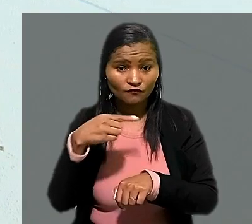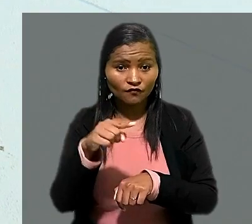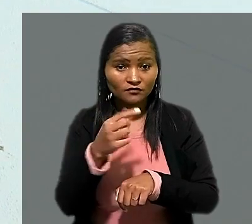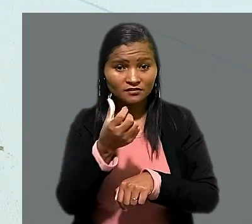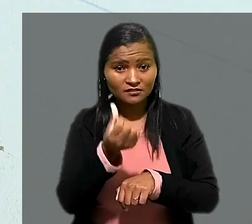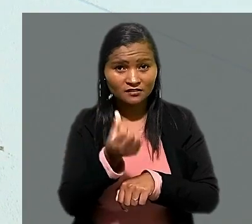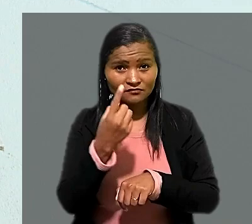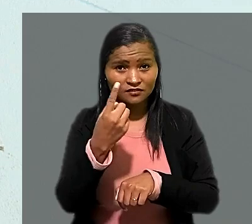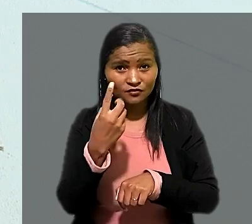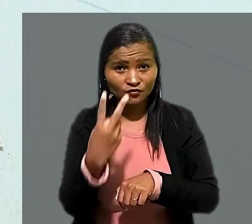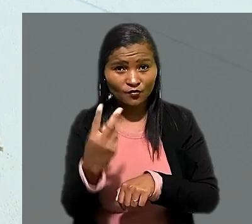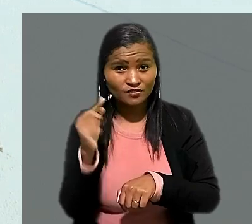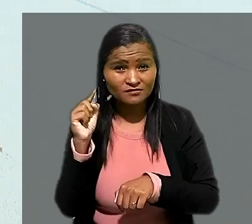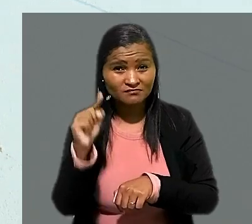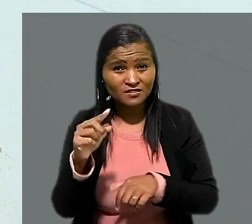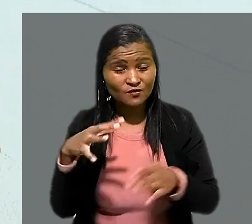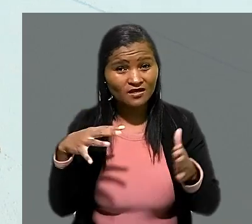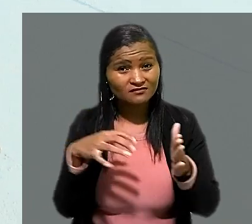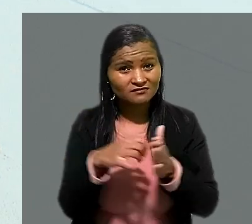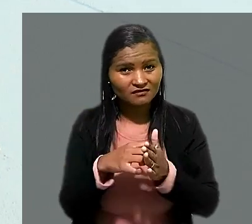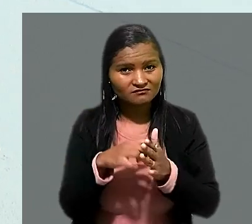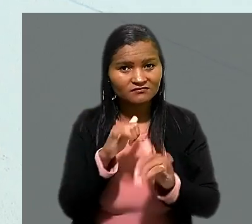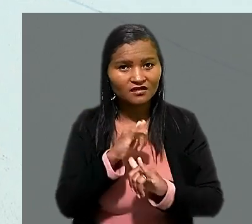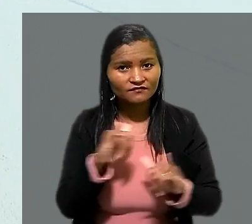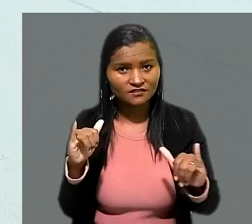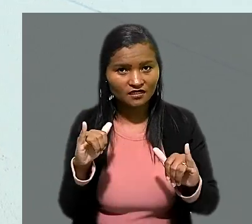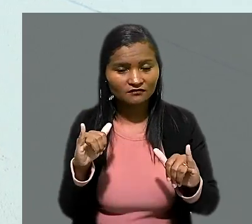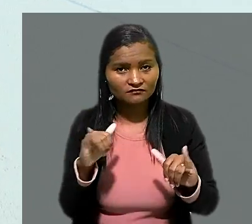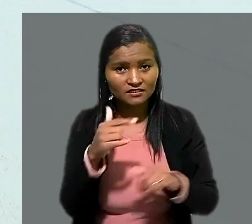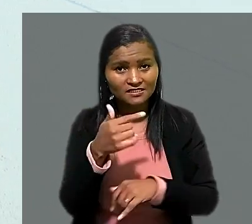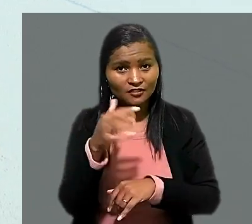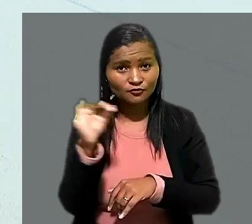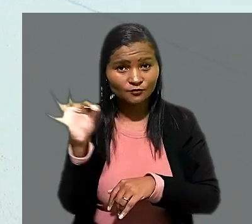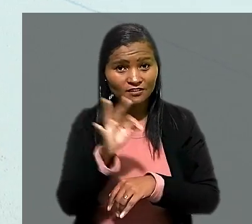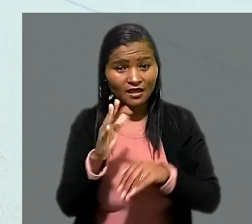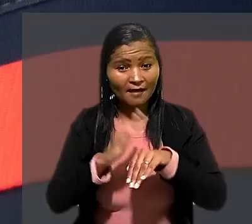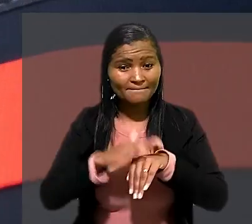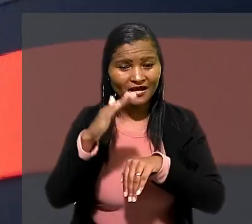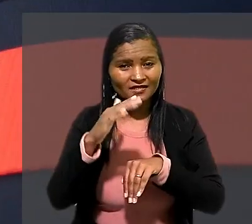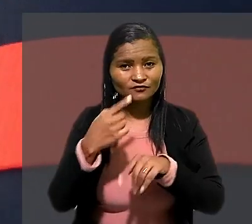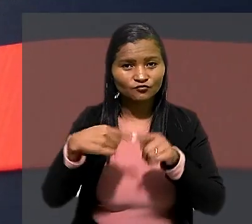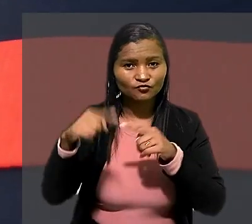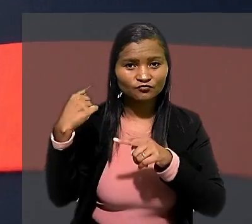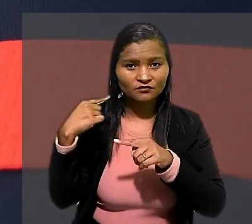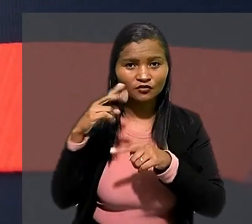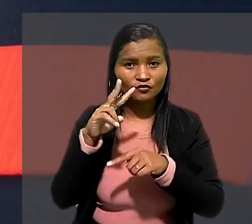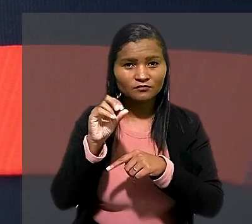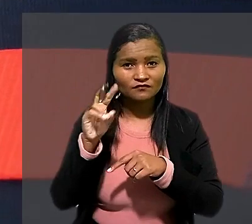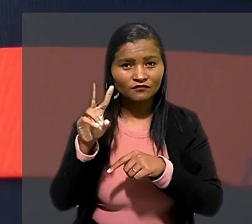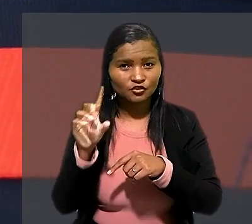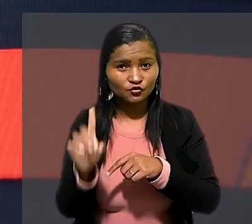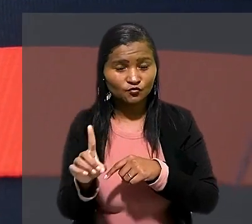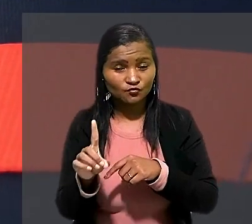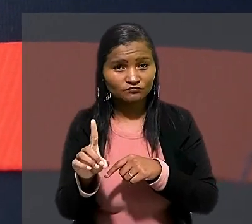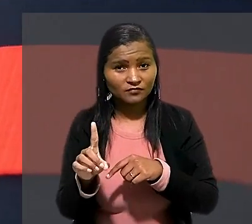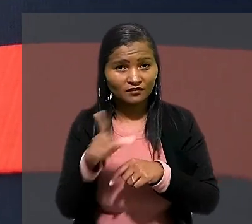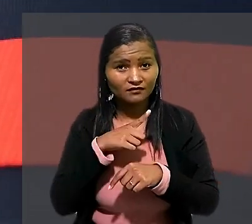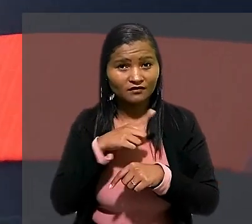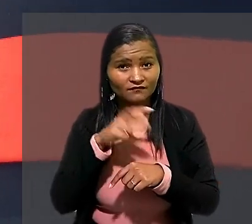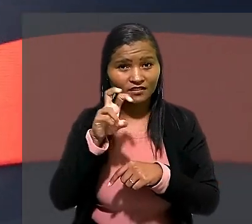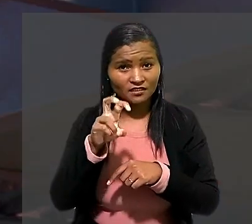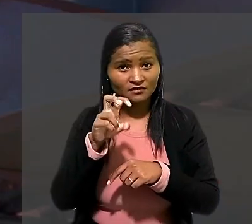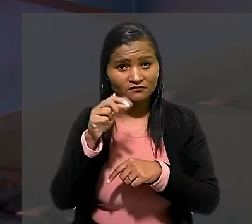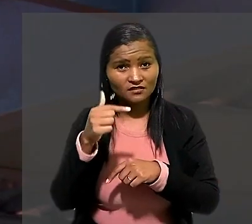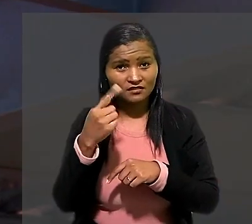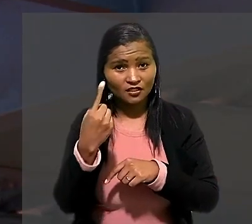Em 2022, foram 612 mil acidentes notificados, 7% a mais que em